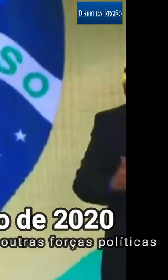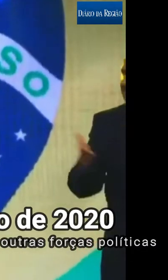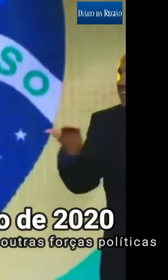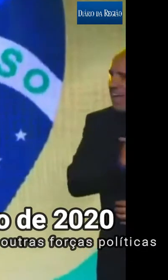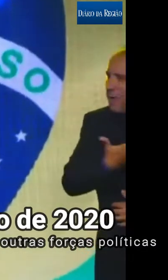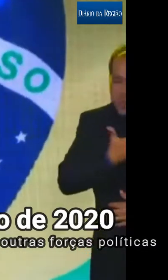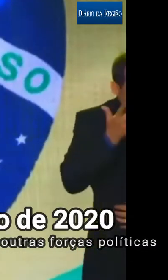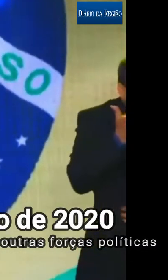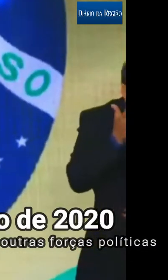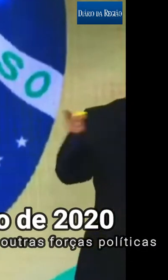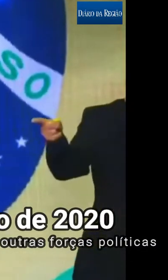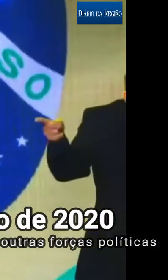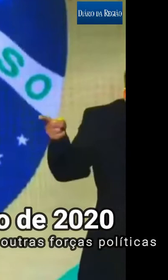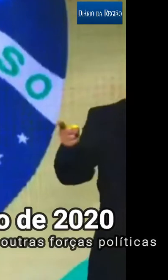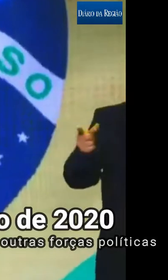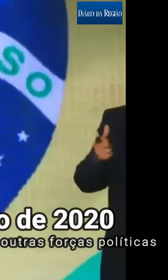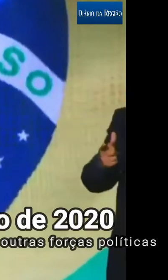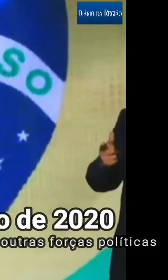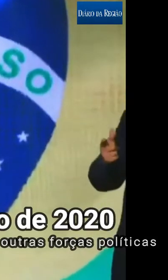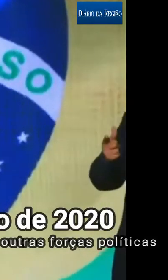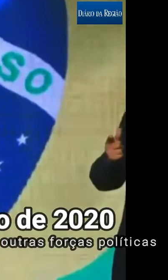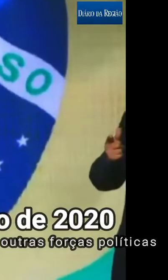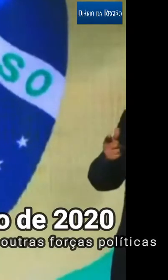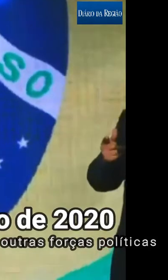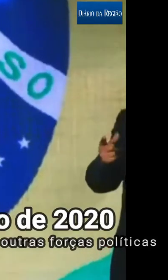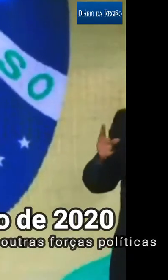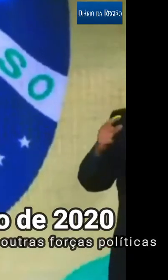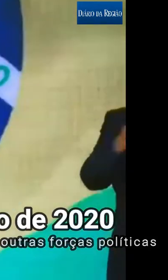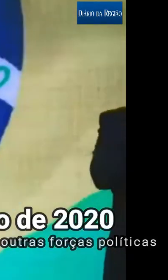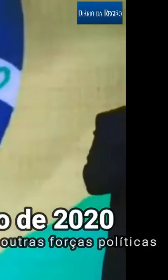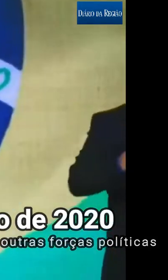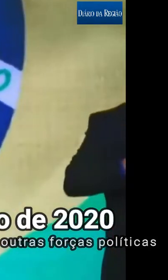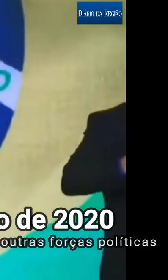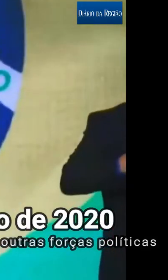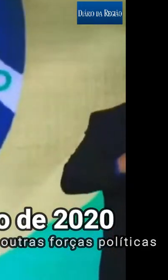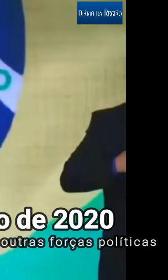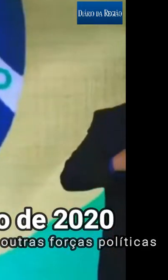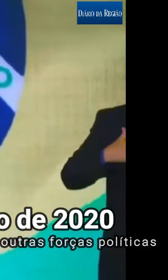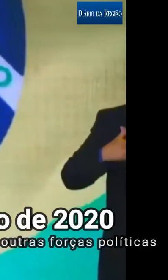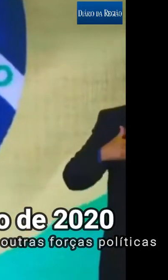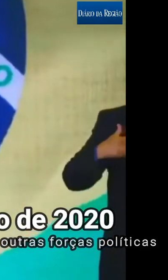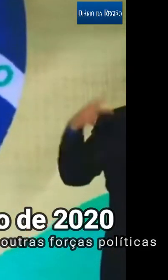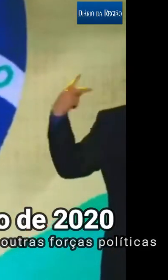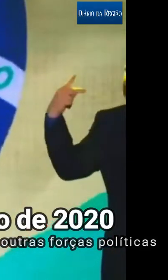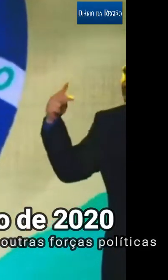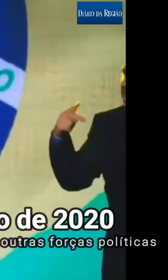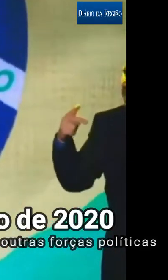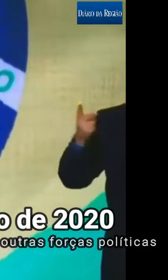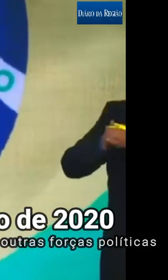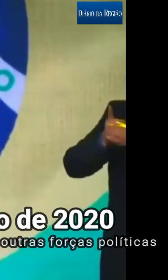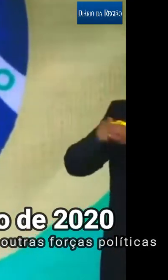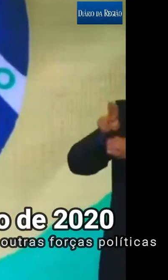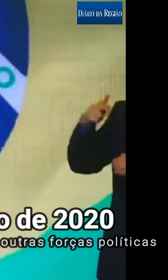amigo do Ceará aqui, ó. A primeira dama é de Crateus, é o pai dela é de Crateus,